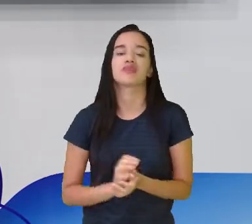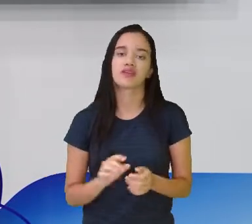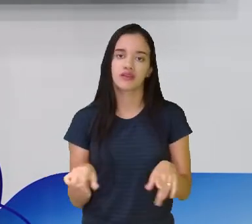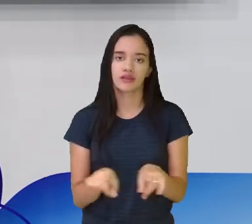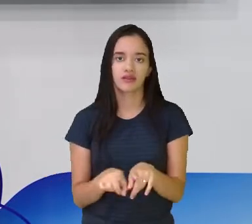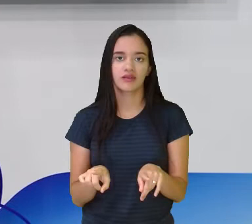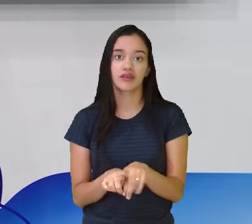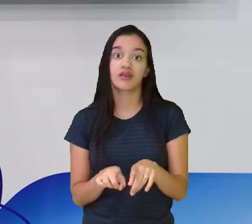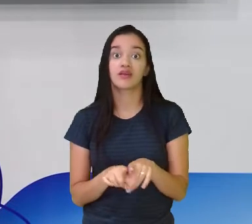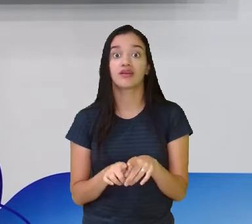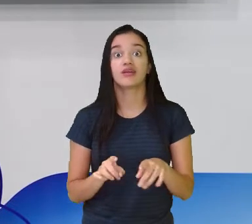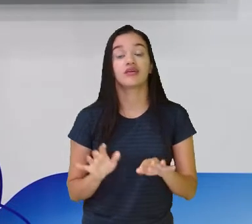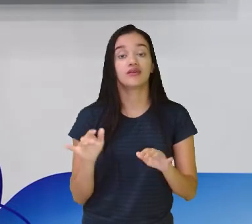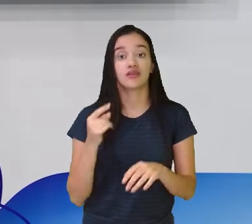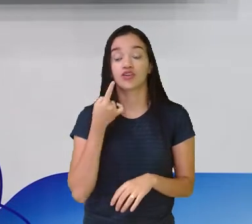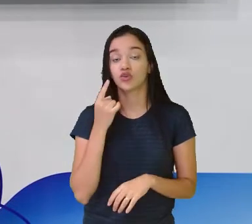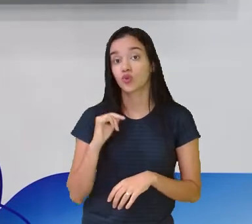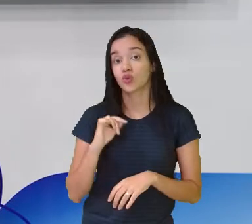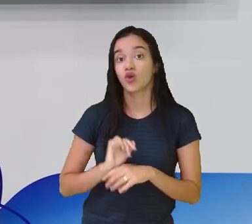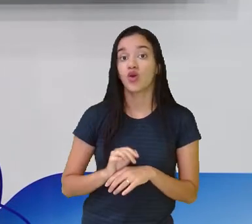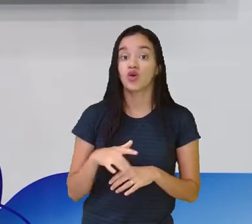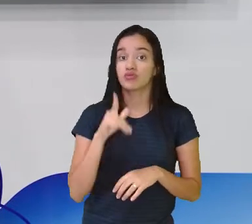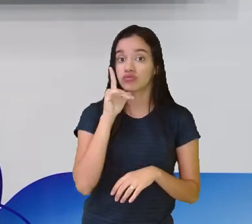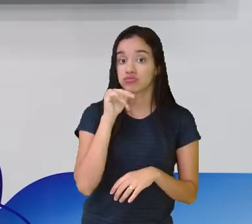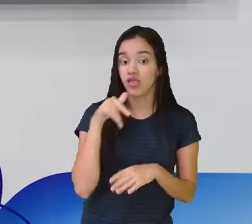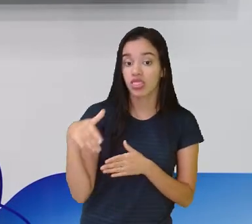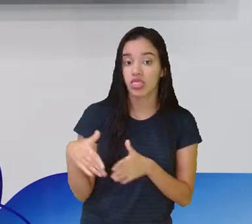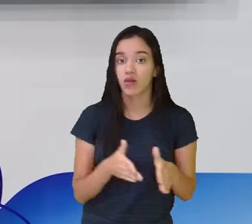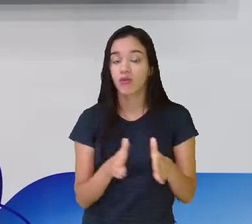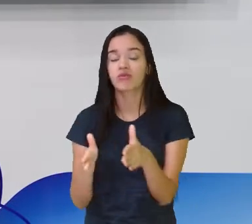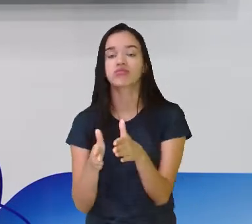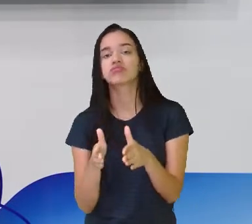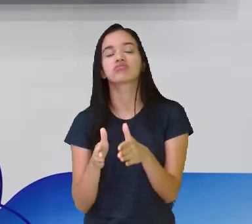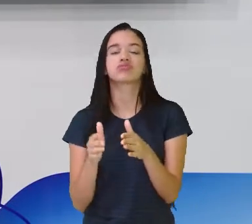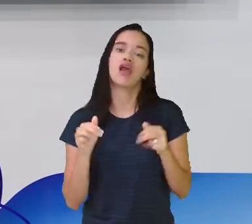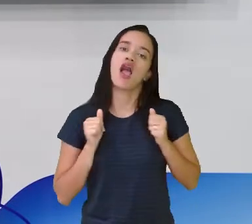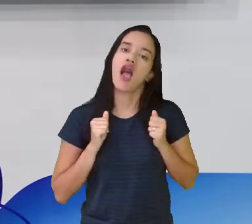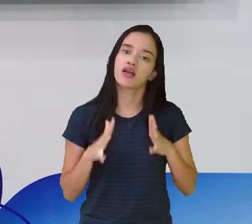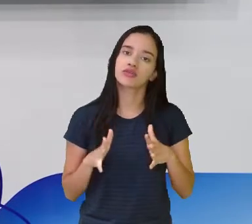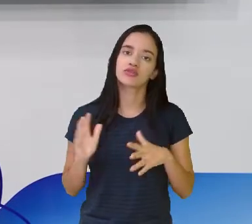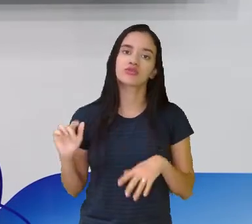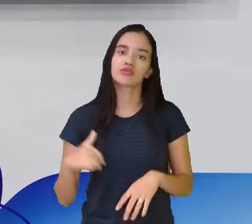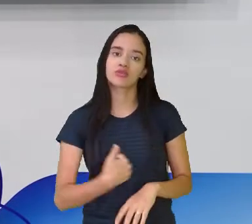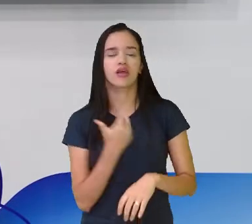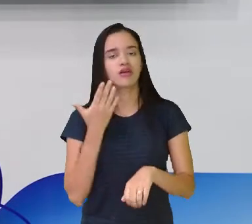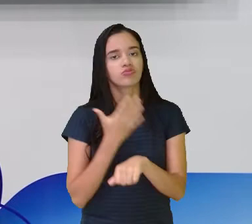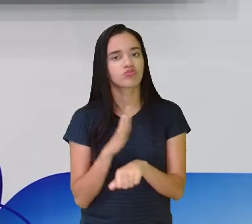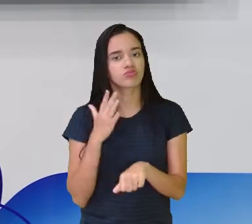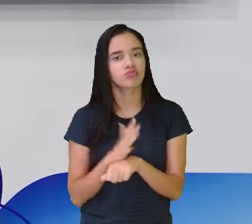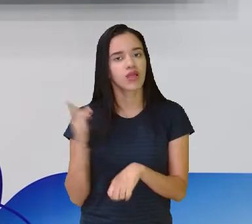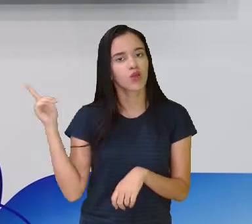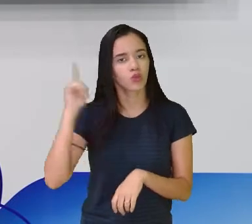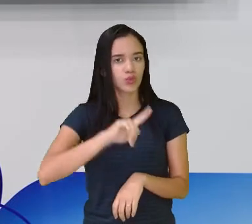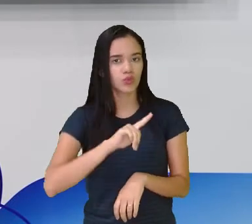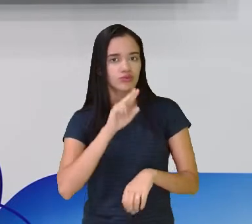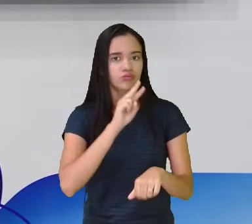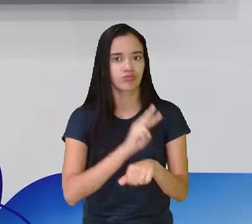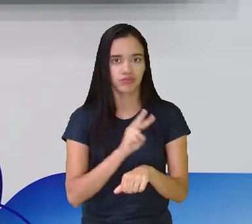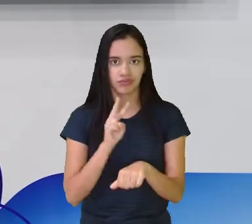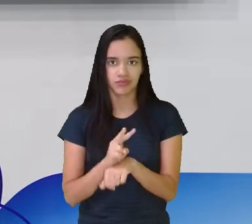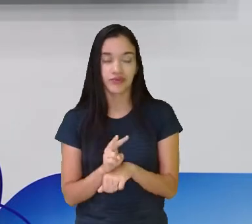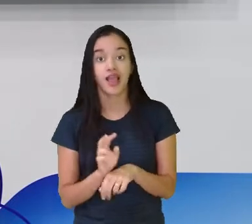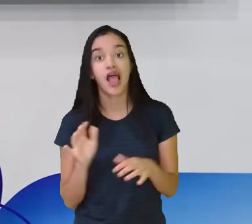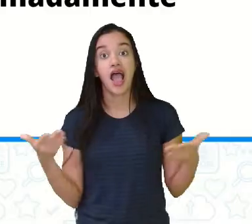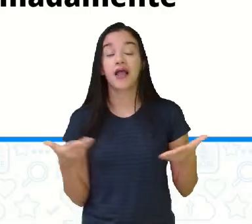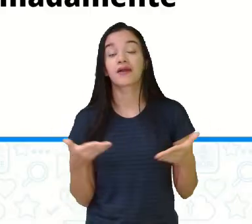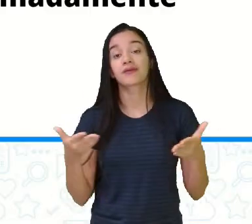muitas vezes no mangue. Então são atitudes simples que a gente faz que faz com que a gente consiga preservar o nosso meio ambiente. Então,